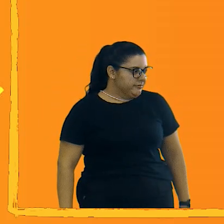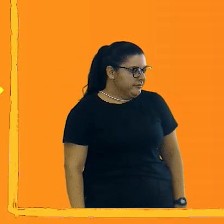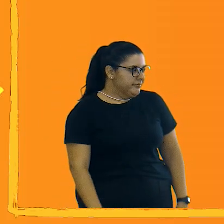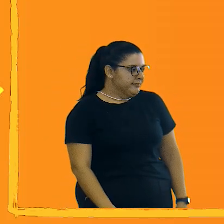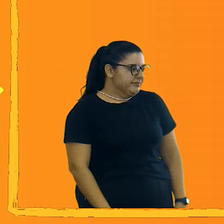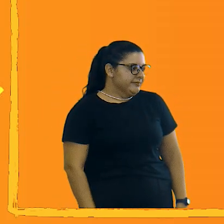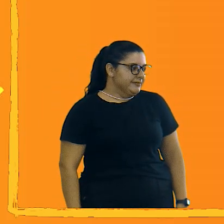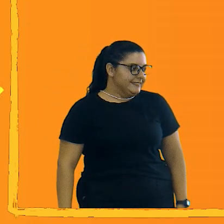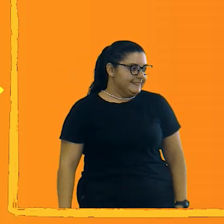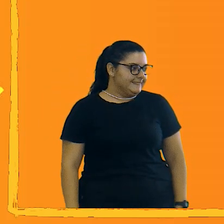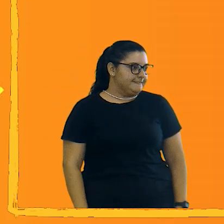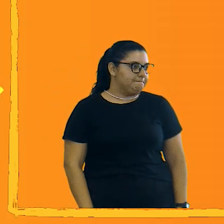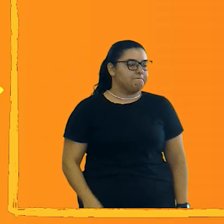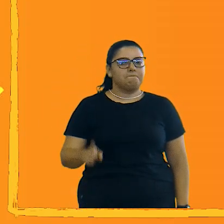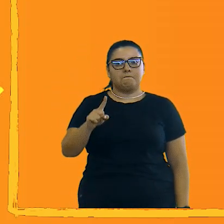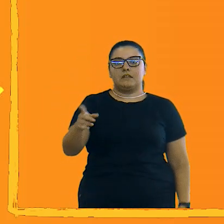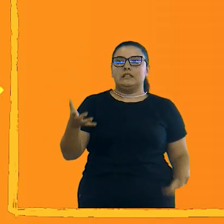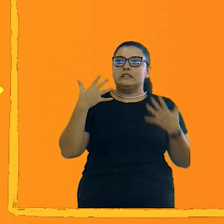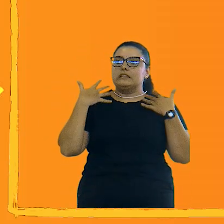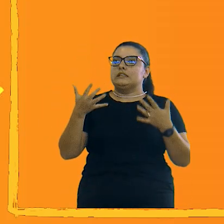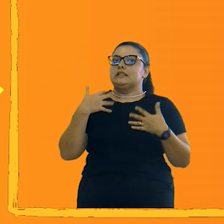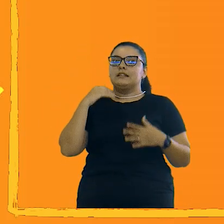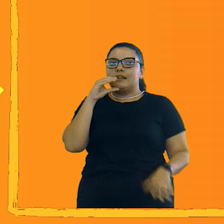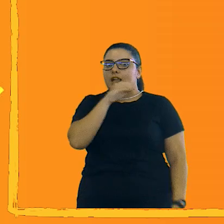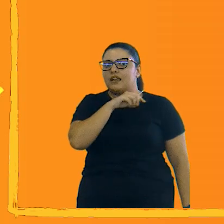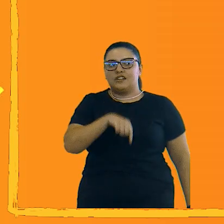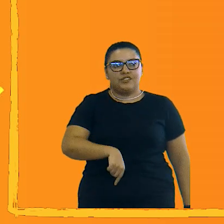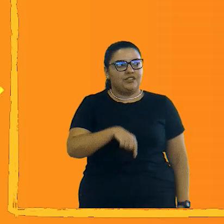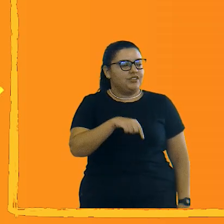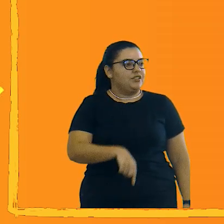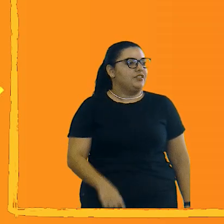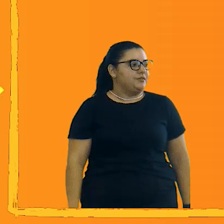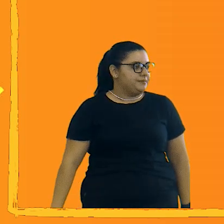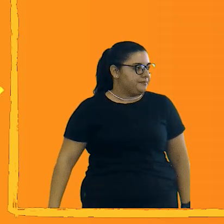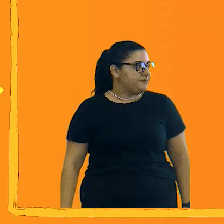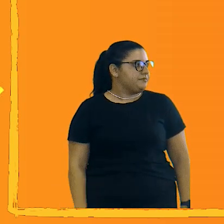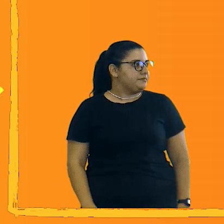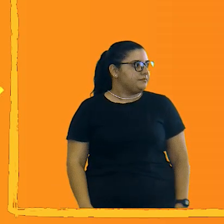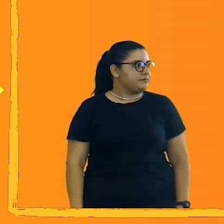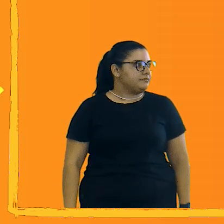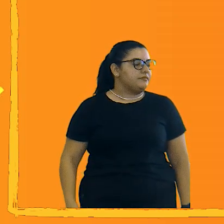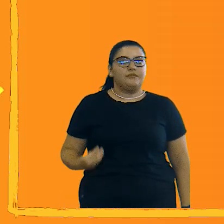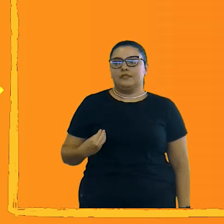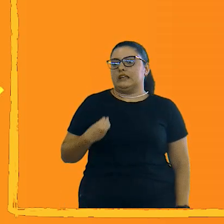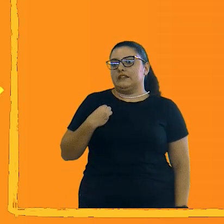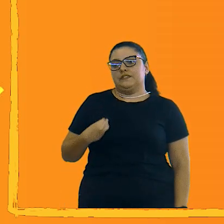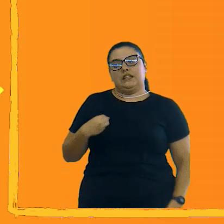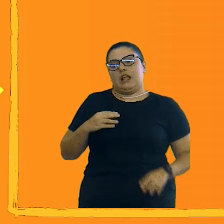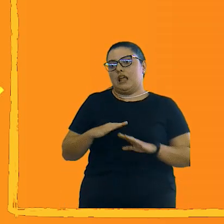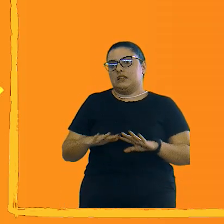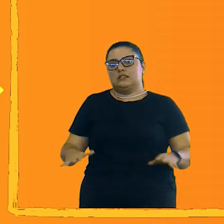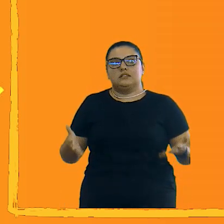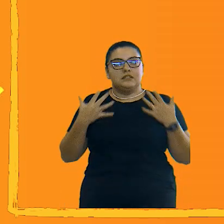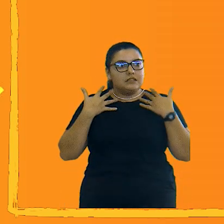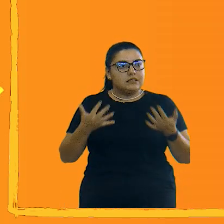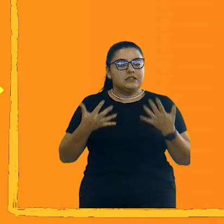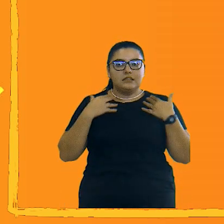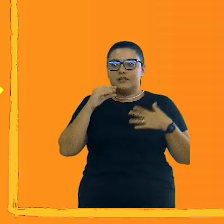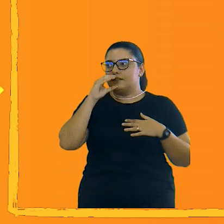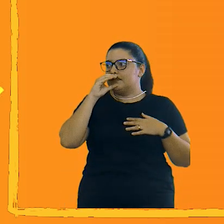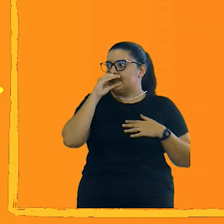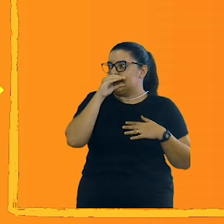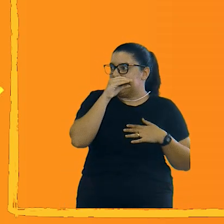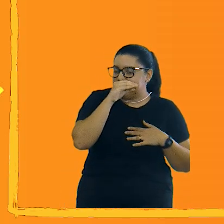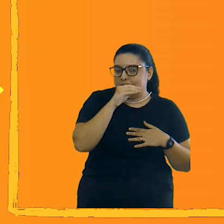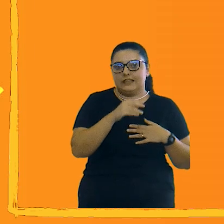2024 vocês estão morrendo aí hein a vida é a vida todo mundo